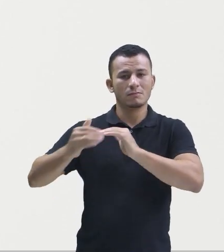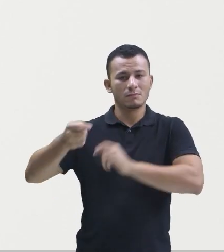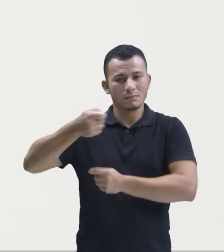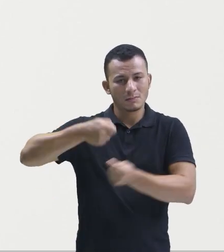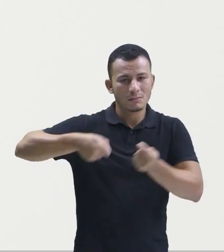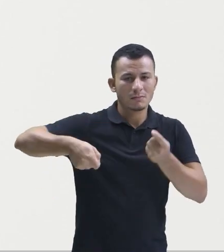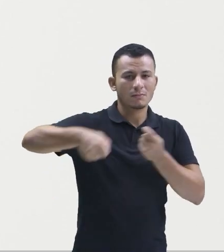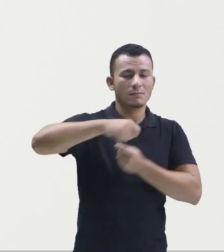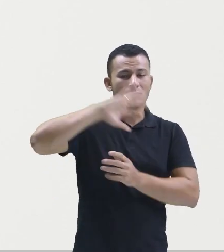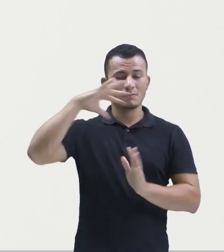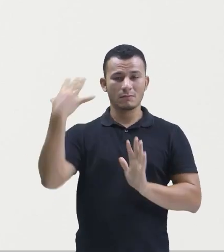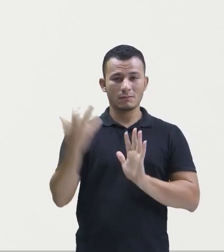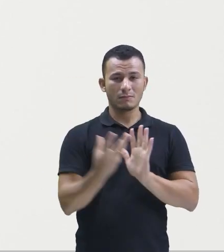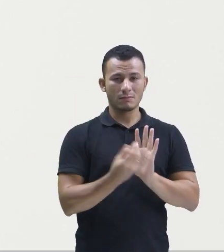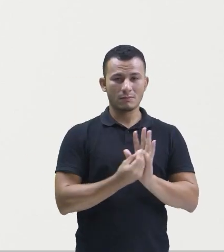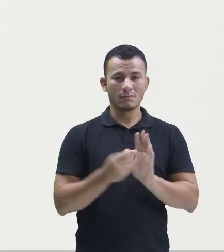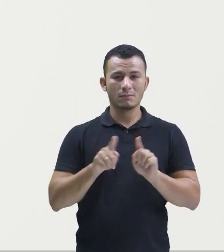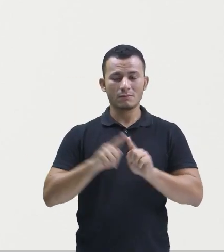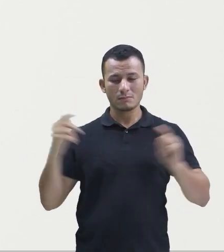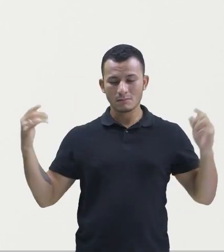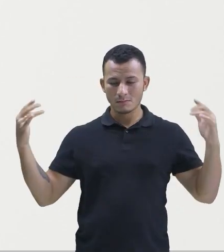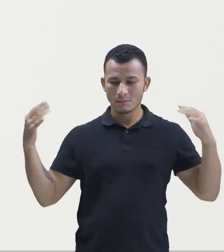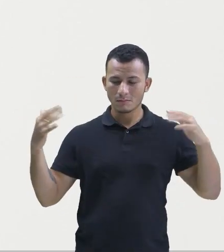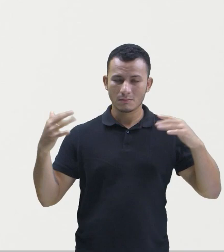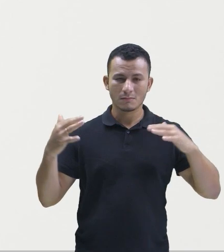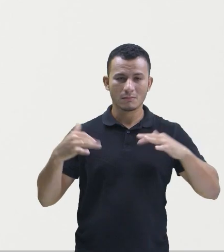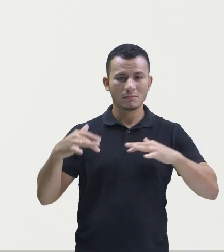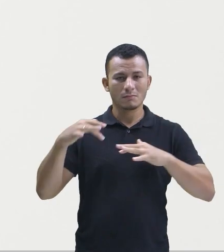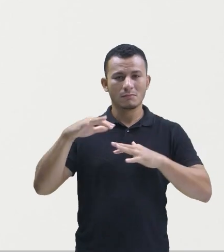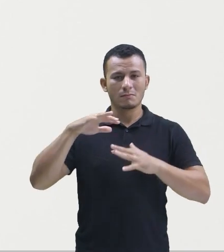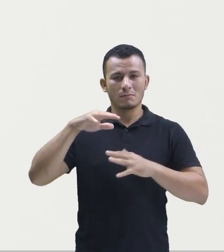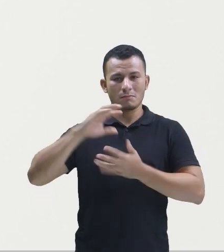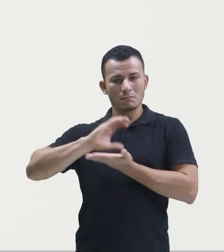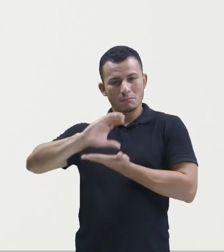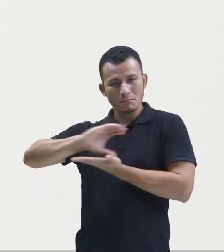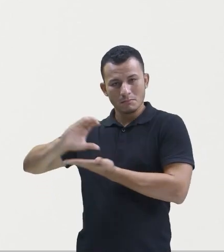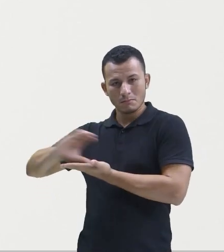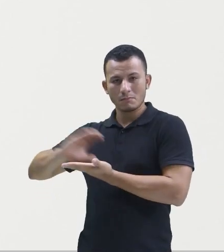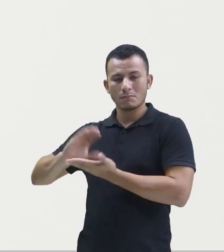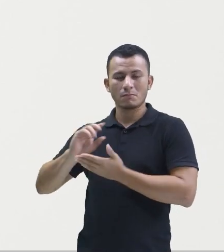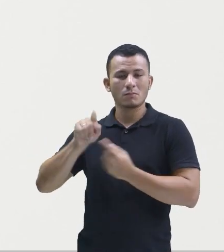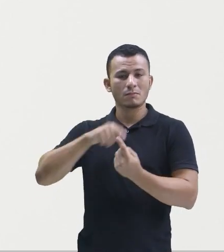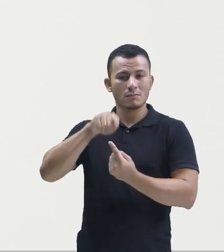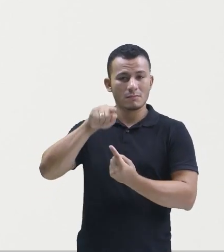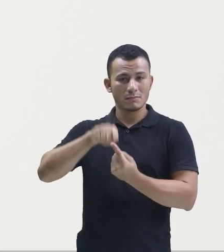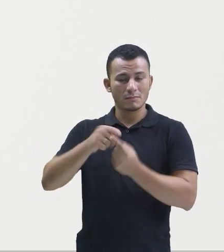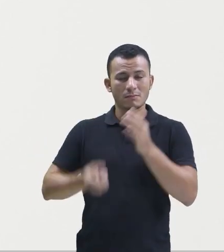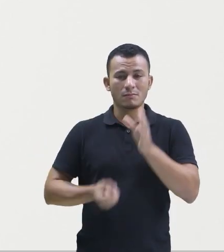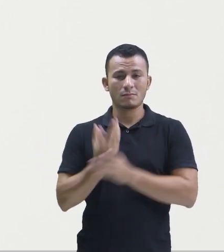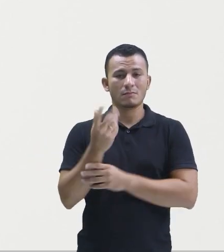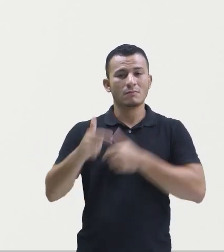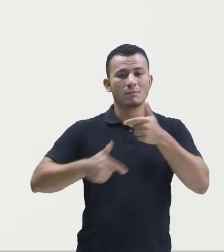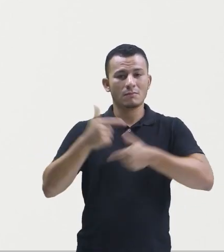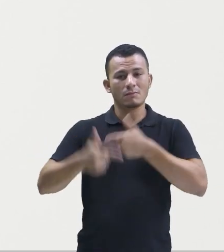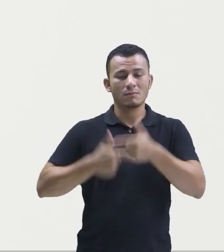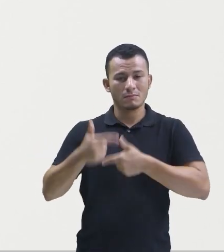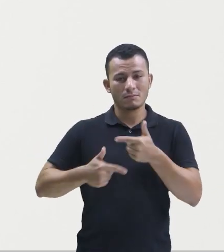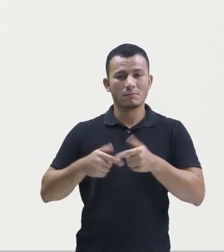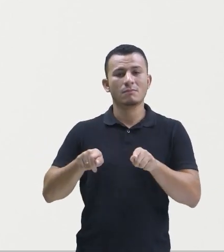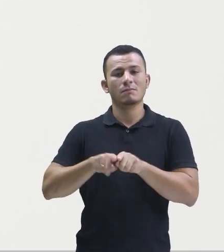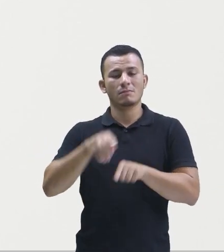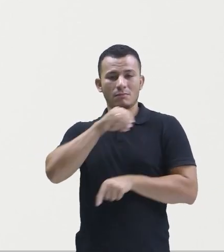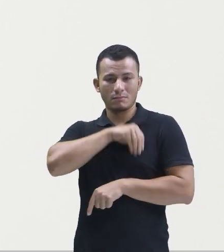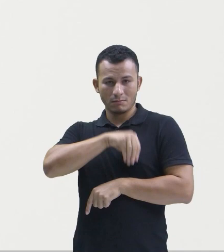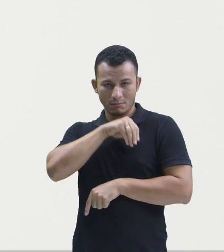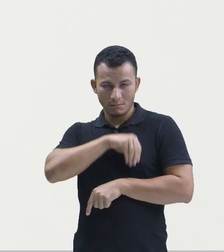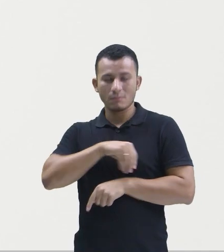a Amazônia, atrair empreendimentos para a região, objetivando a geração de emprego e renda, ao mesmo